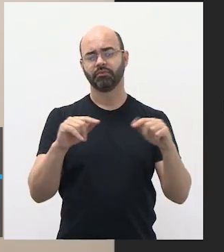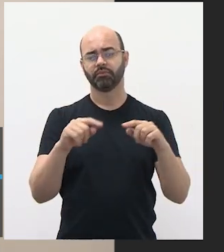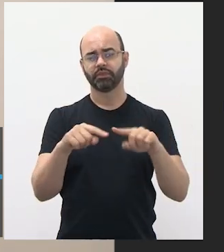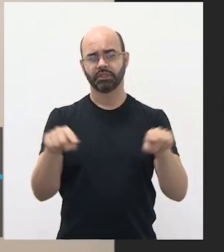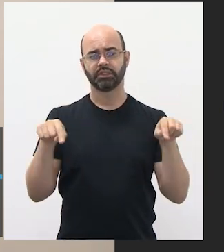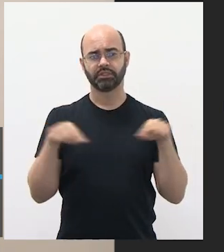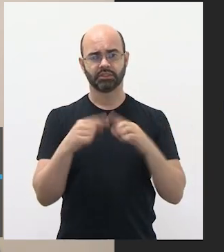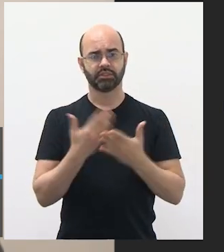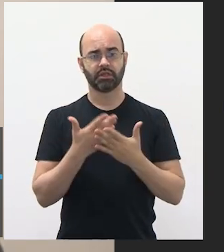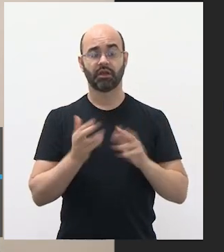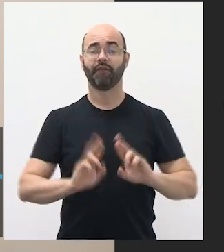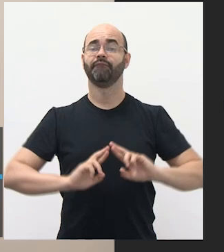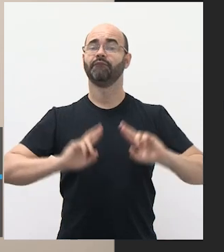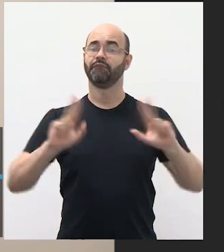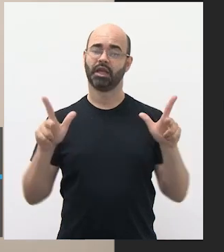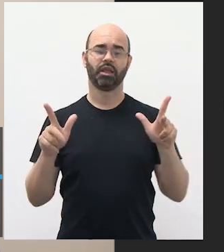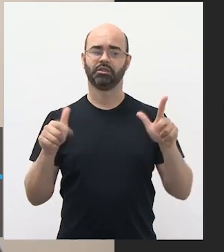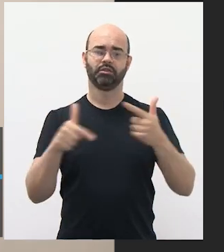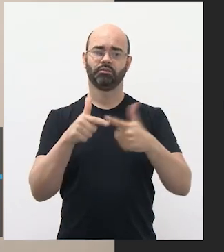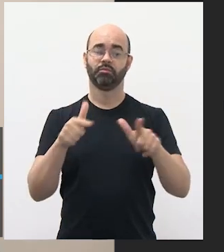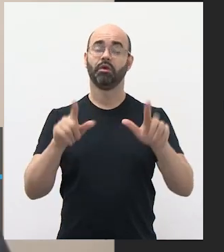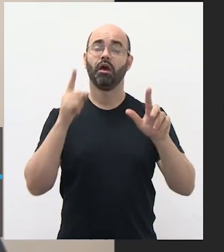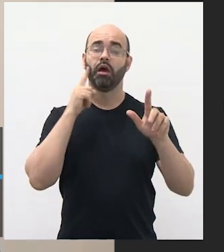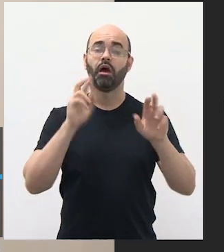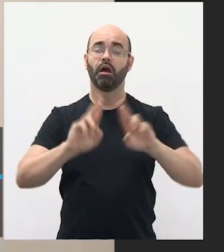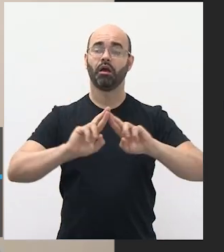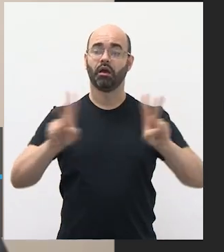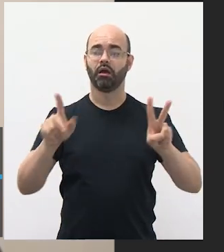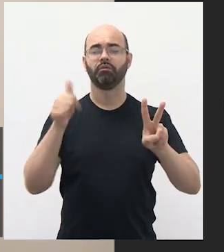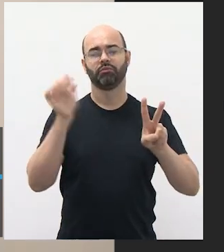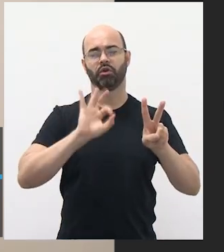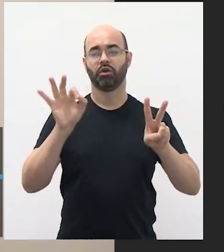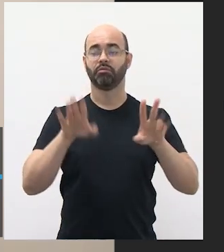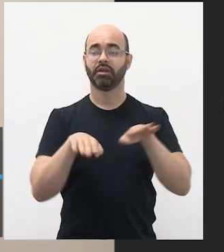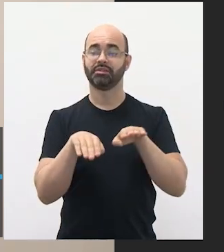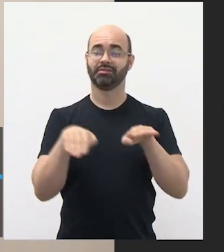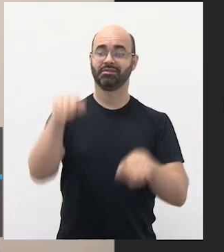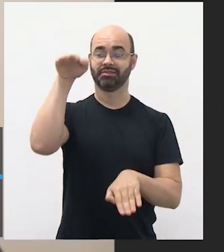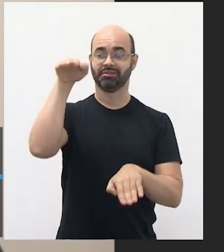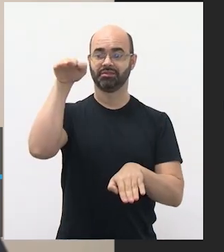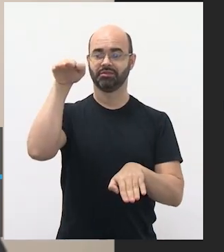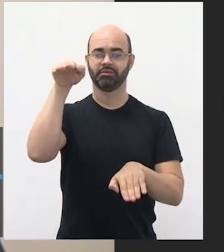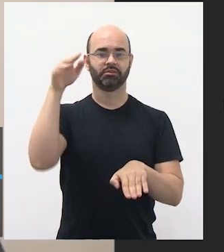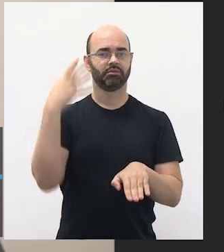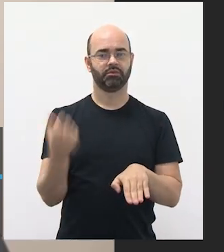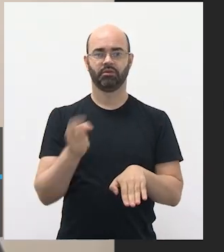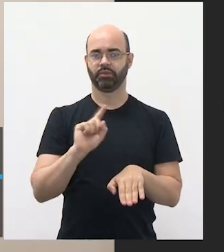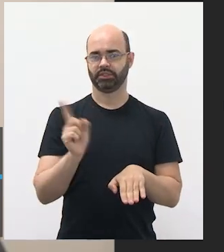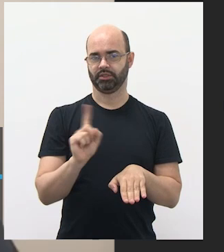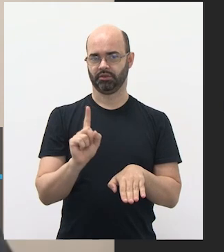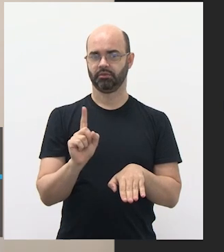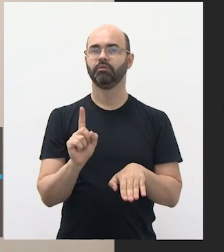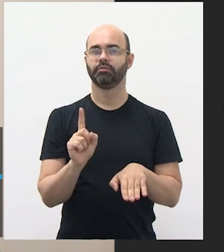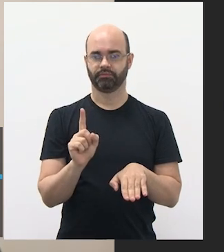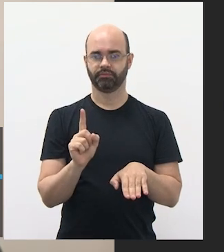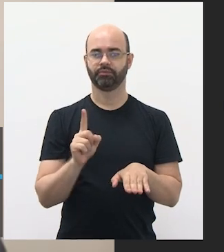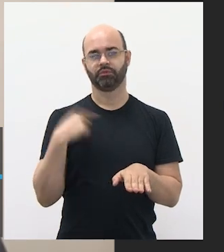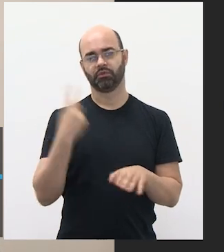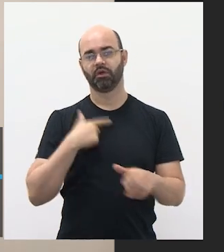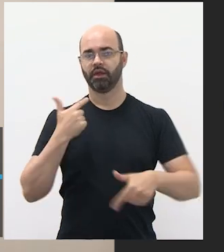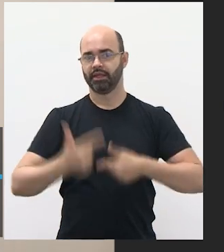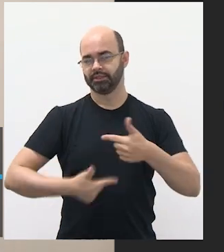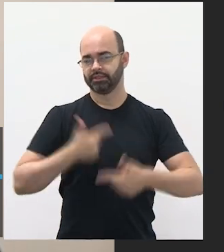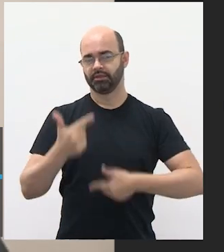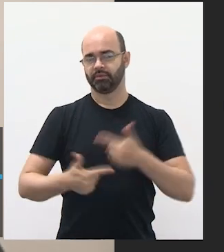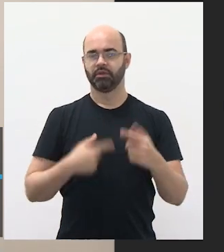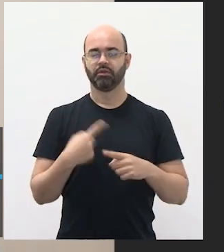Agora, as desigualdades não. Então, a gente precisa entender para poder trabalharmos com isso, né? Para que o nosso trabalho não seja